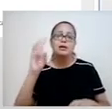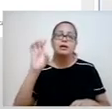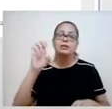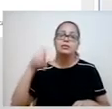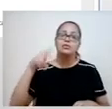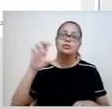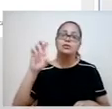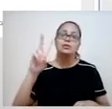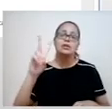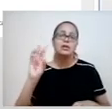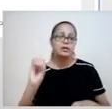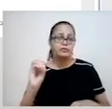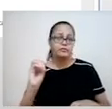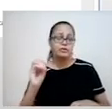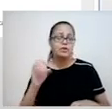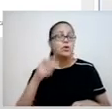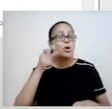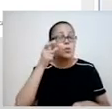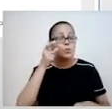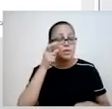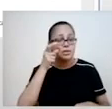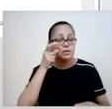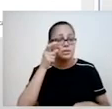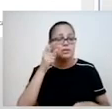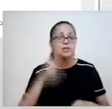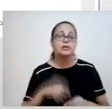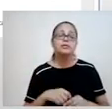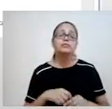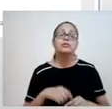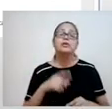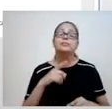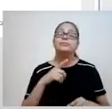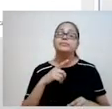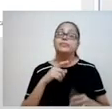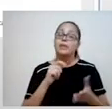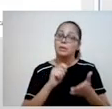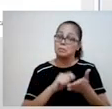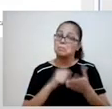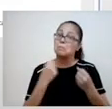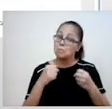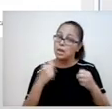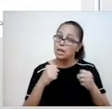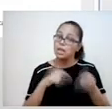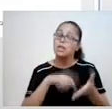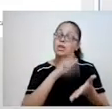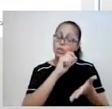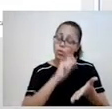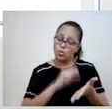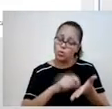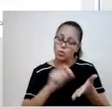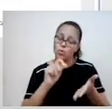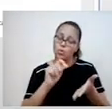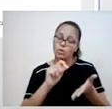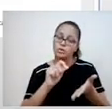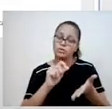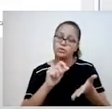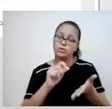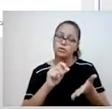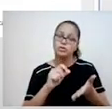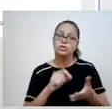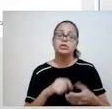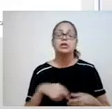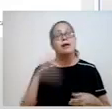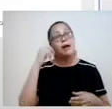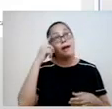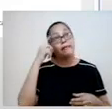maiúscula. Observem que foram feitos o quê? Pensava, tá com 2 S, foi corrigido. Tem várias vezes mas, ela trocou por porém.